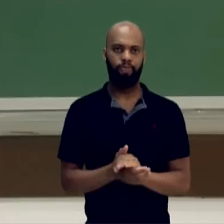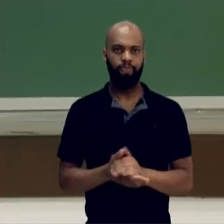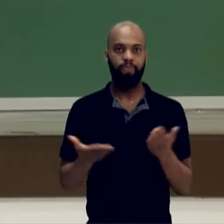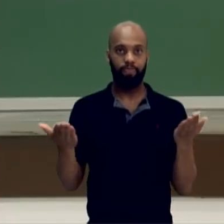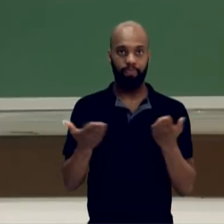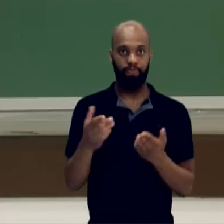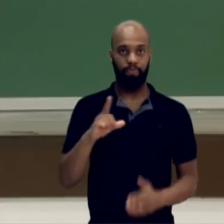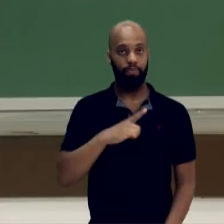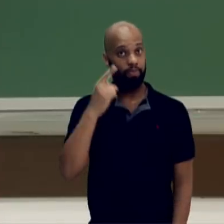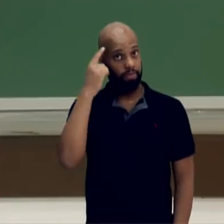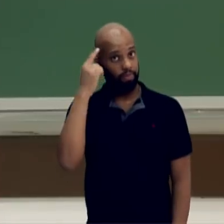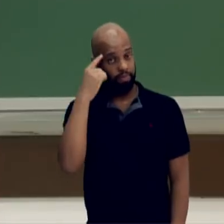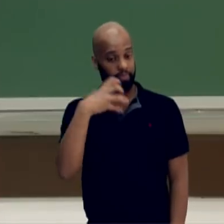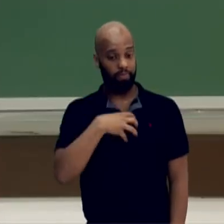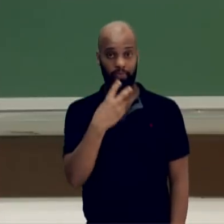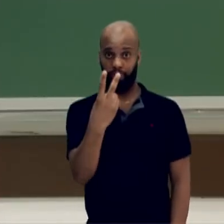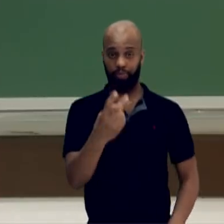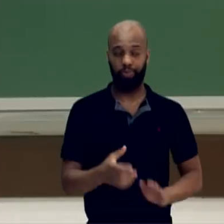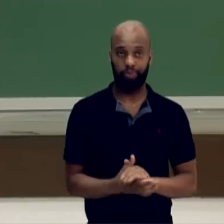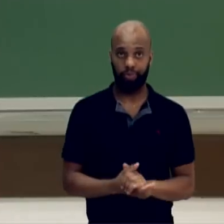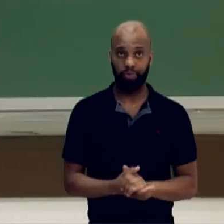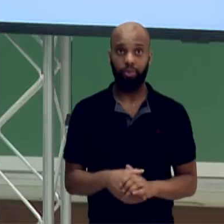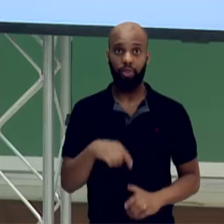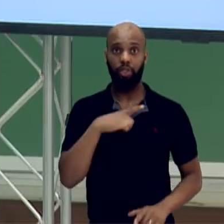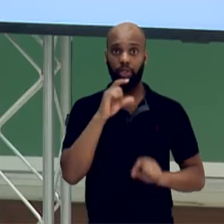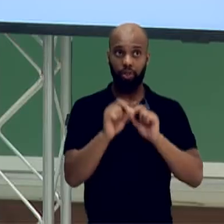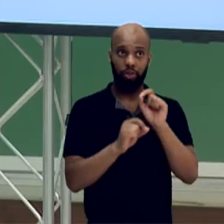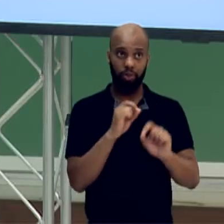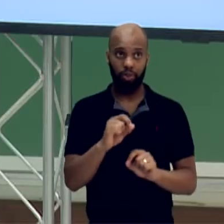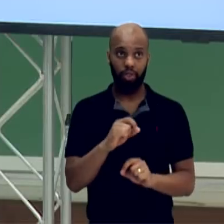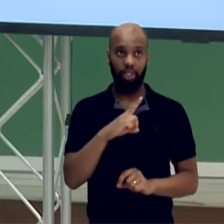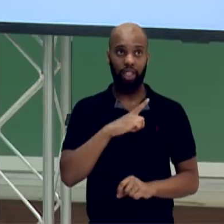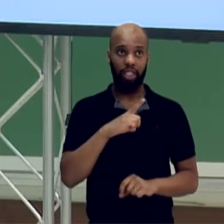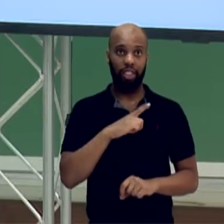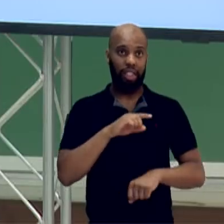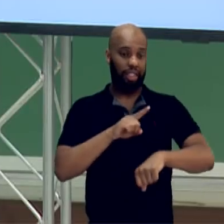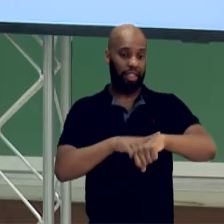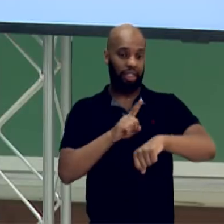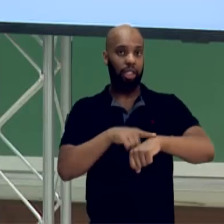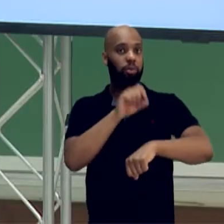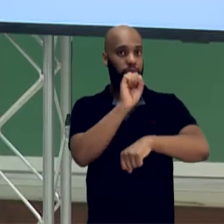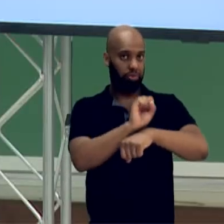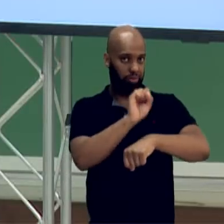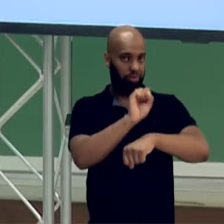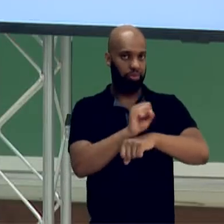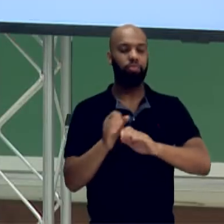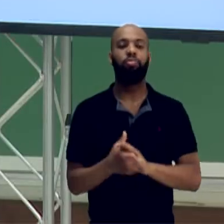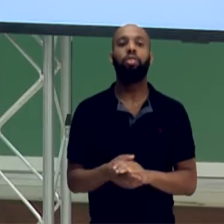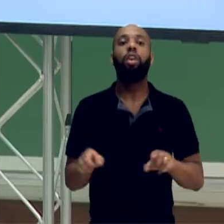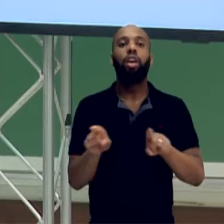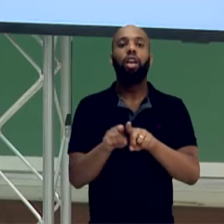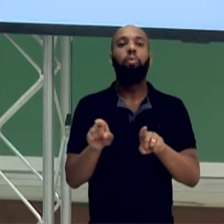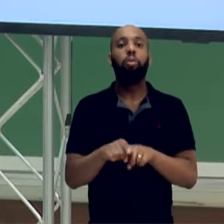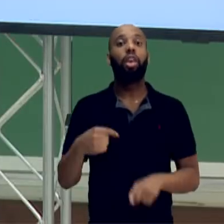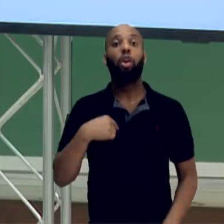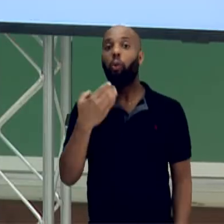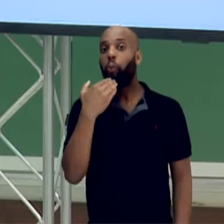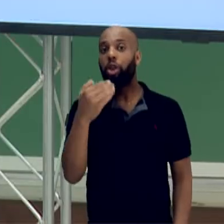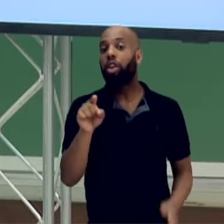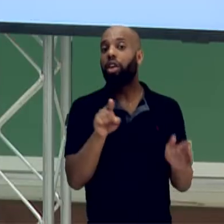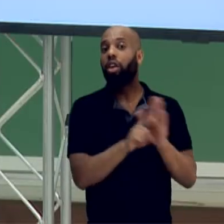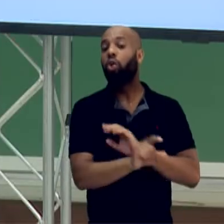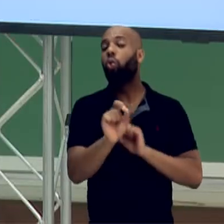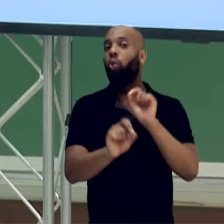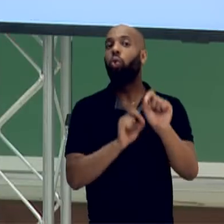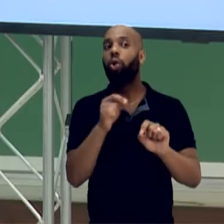2 pensamentos. Veja bem. Eu tenho unidade de tempo em segundos e eu estou pedindo a